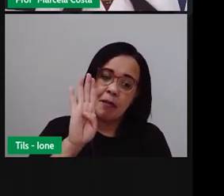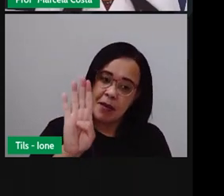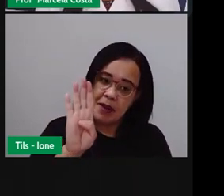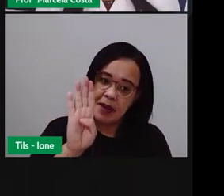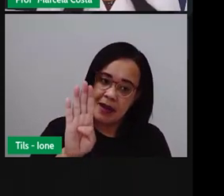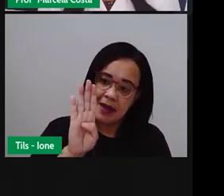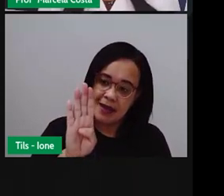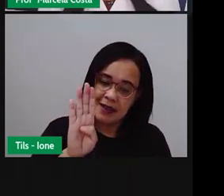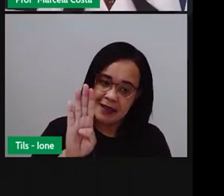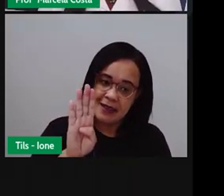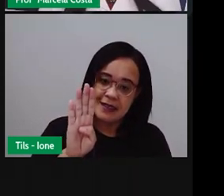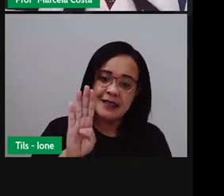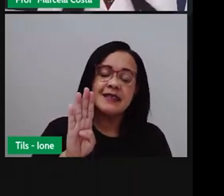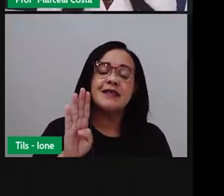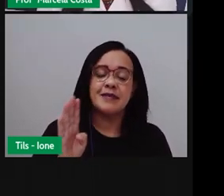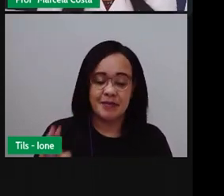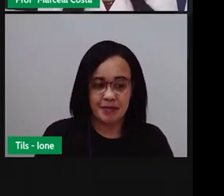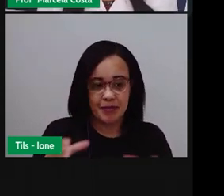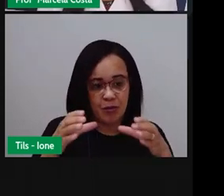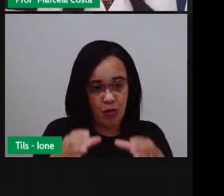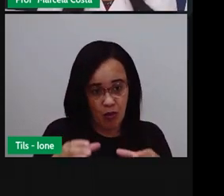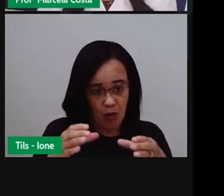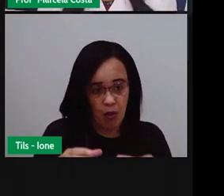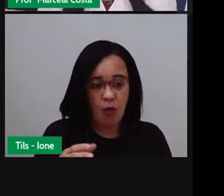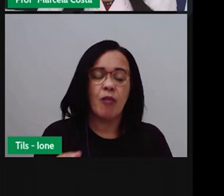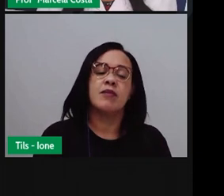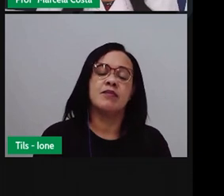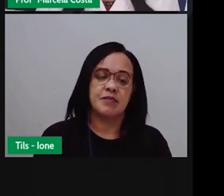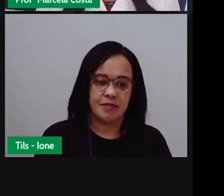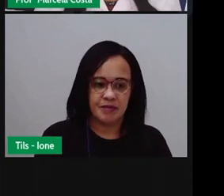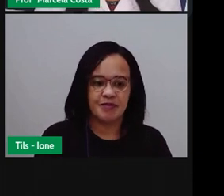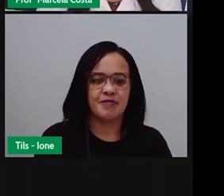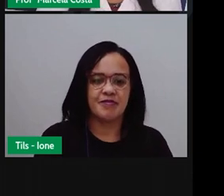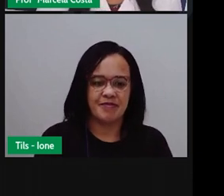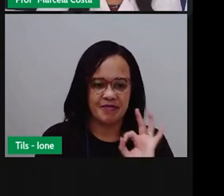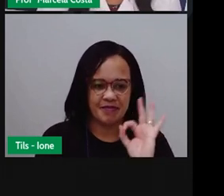letra B, bolo de aipim.